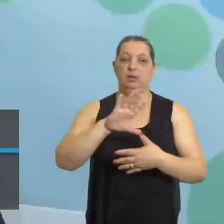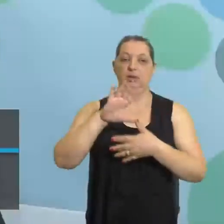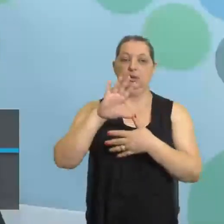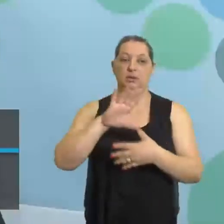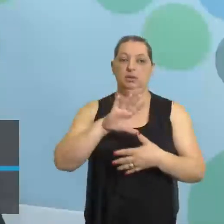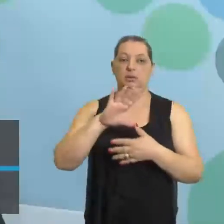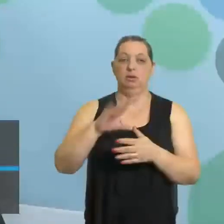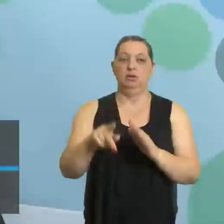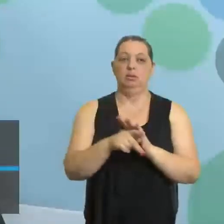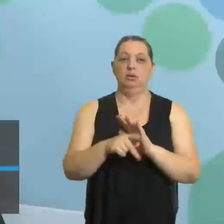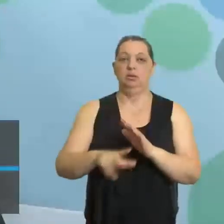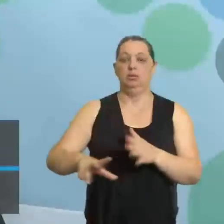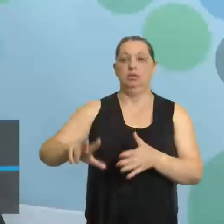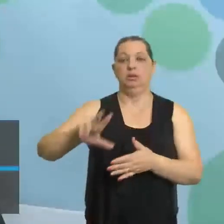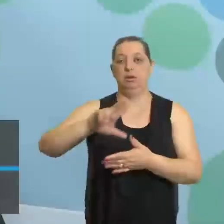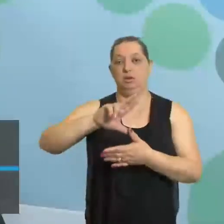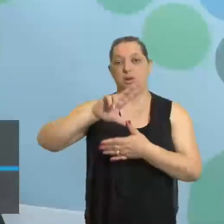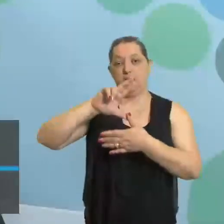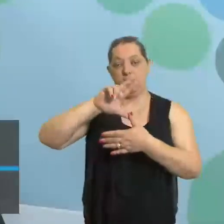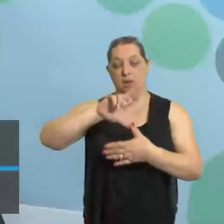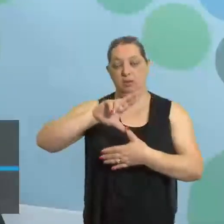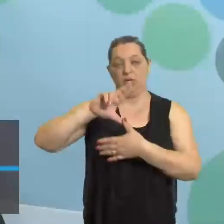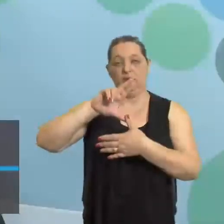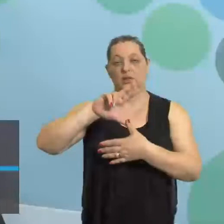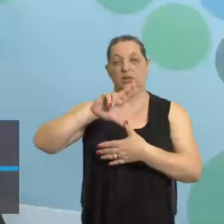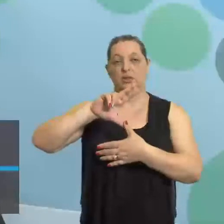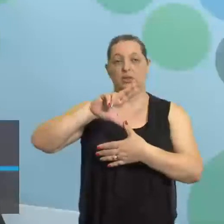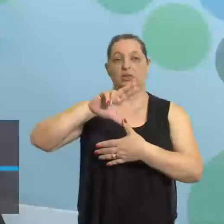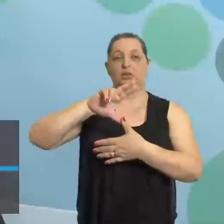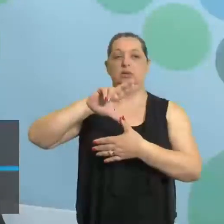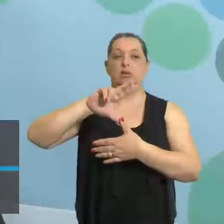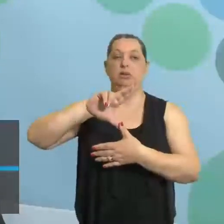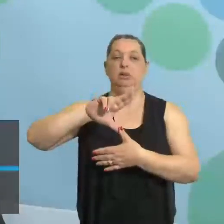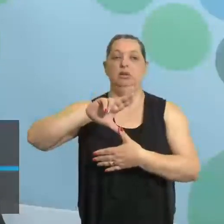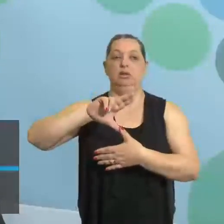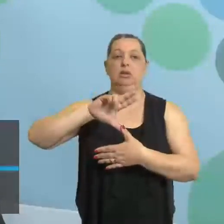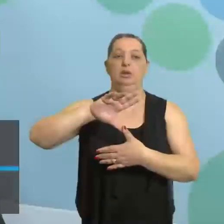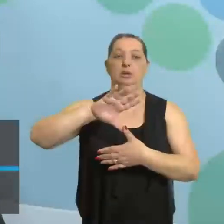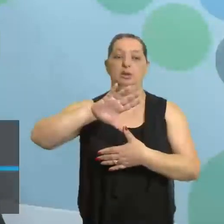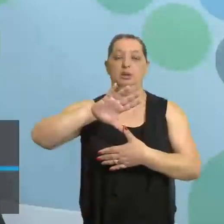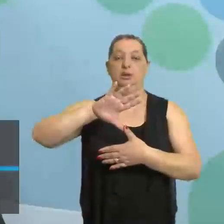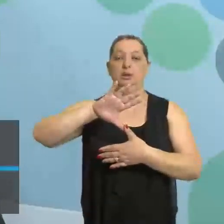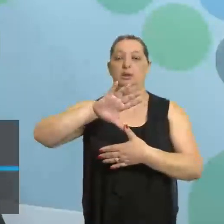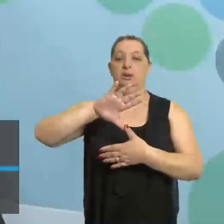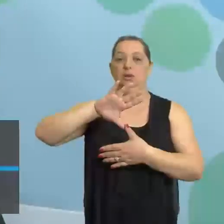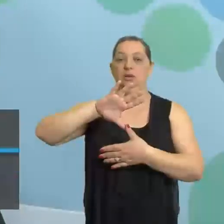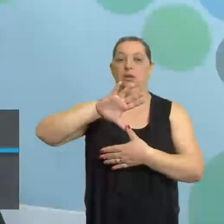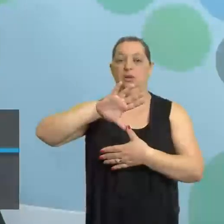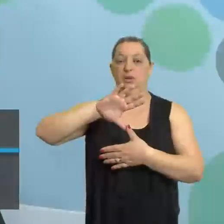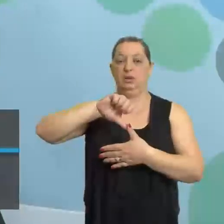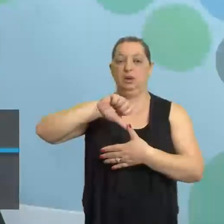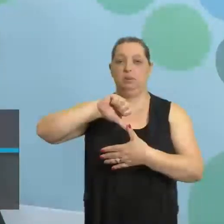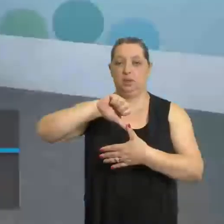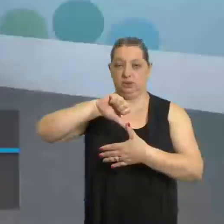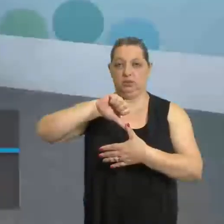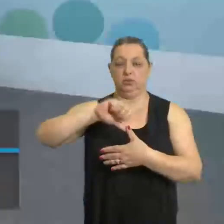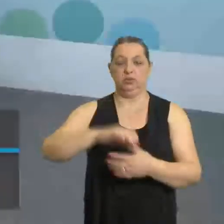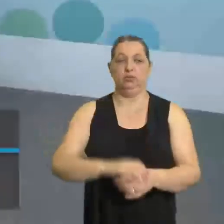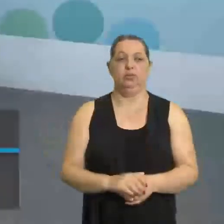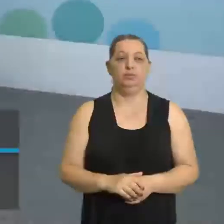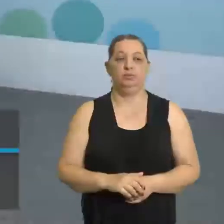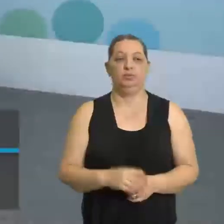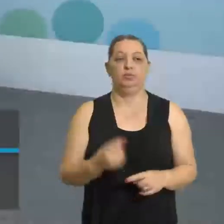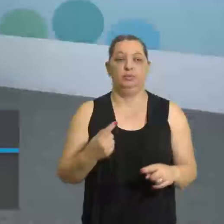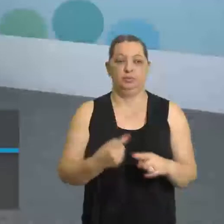especificamente a América Latina e América do Sul Ah então dá para associar aí com os indígenas em arte